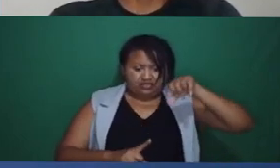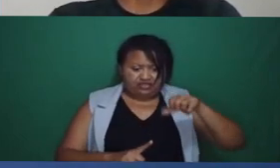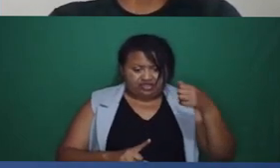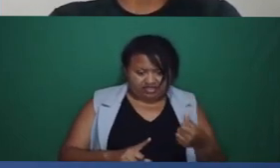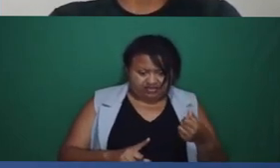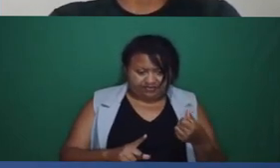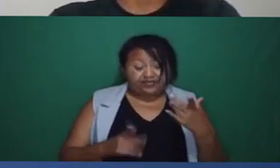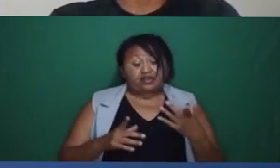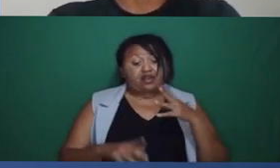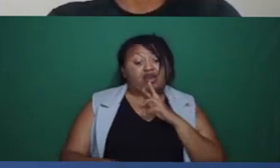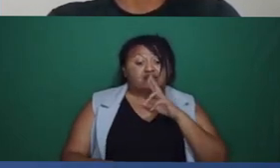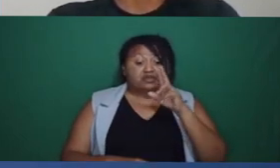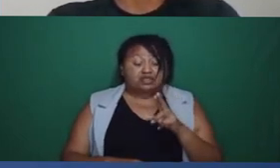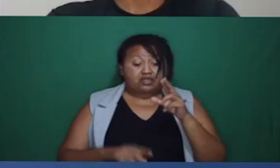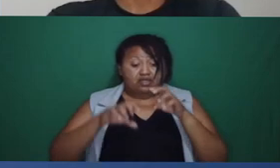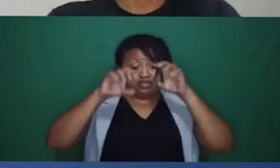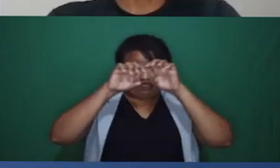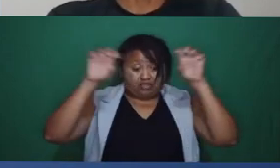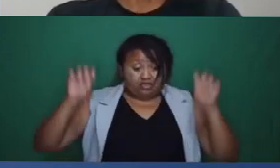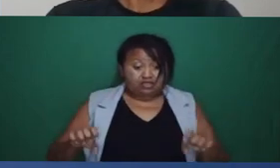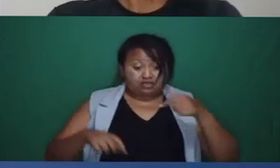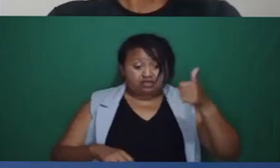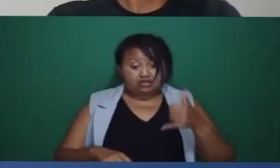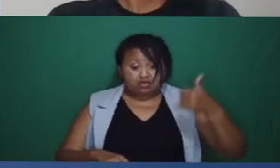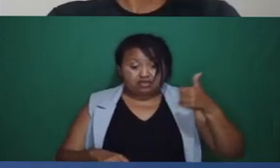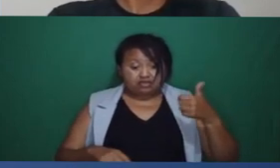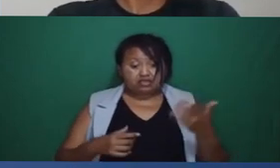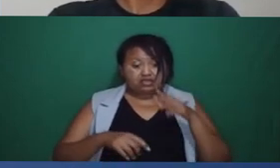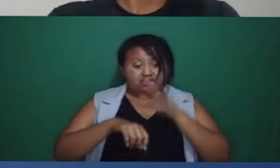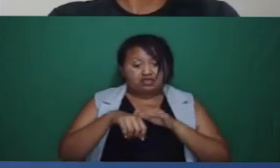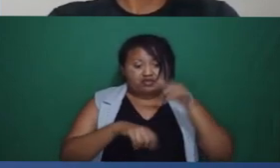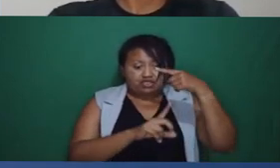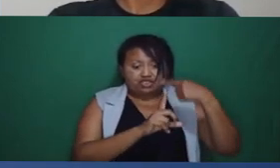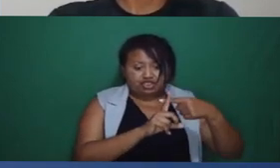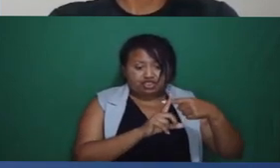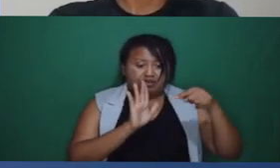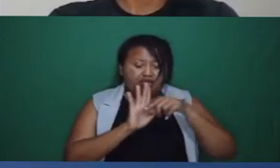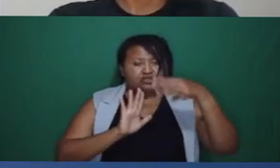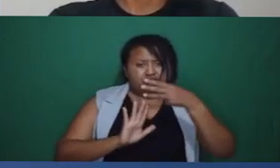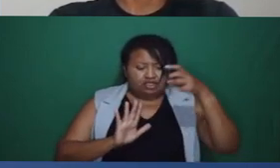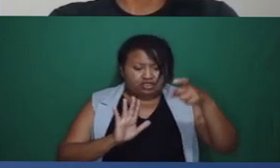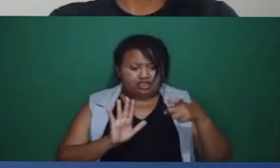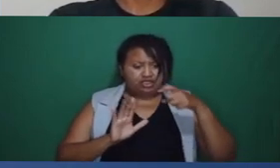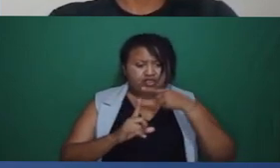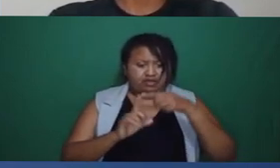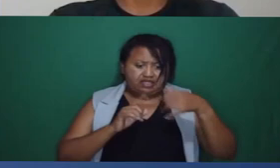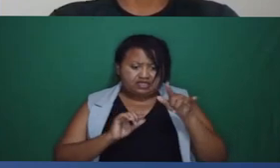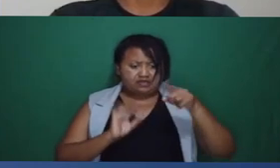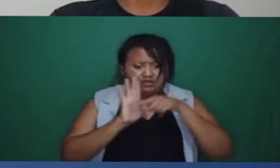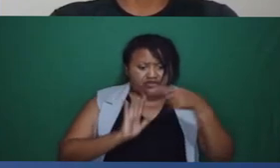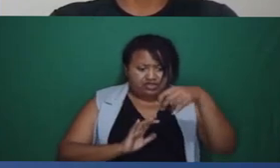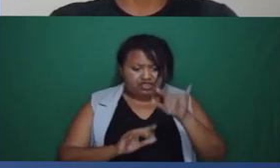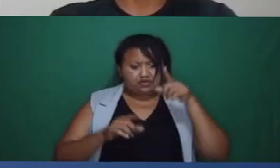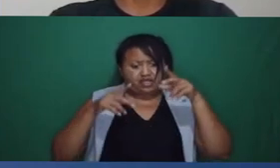resolvendo essa equação do primeiro grau nós temos que x menos 3X + y - y =